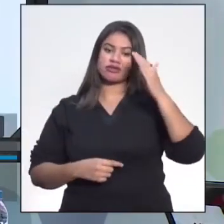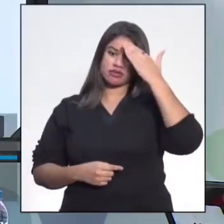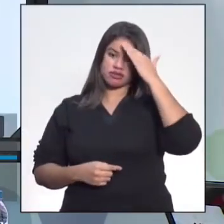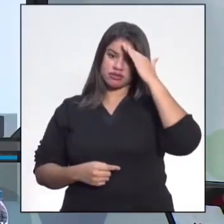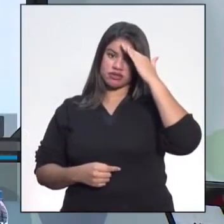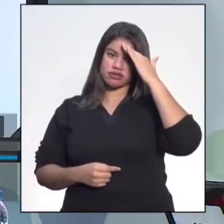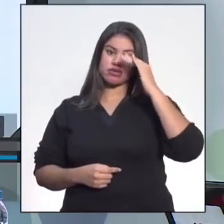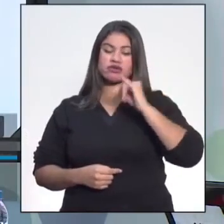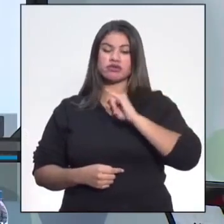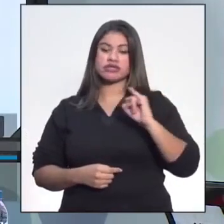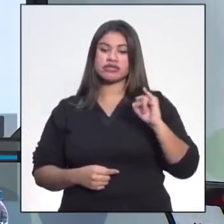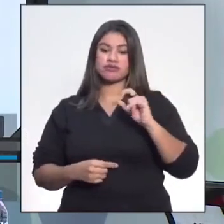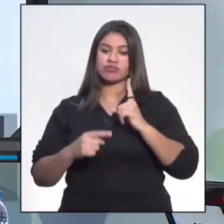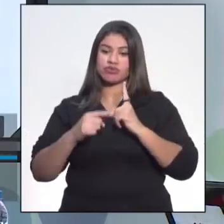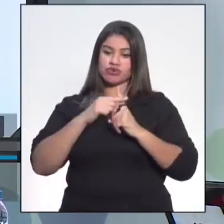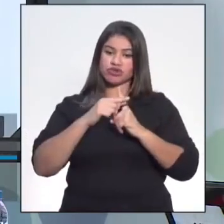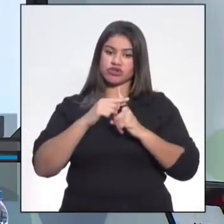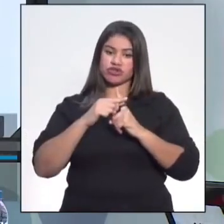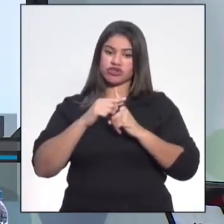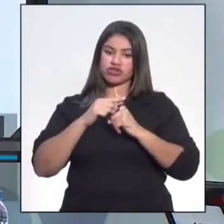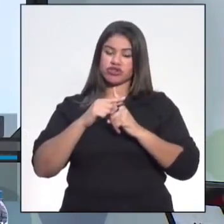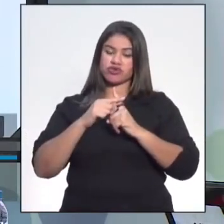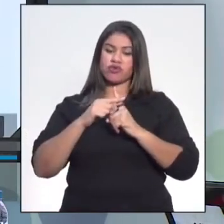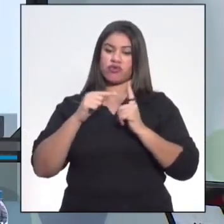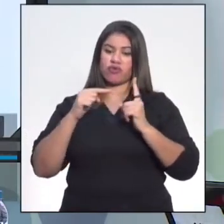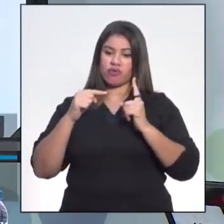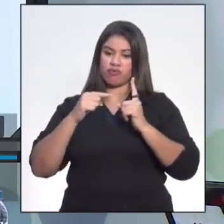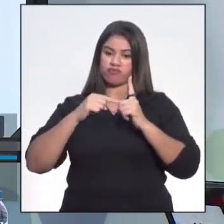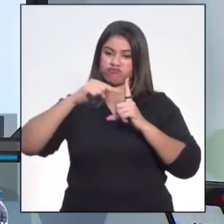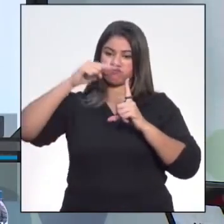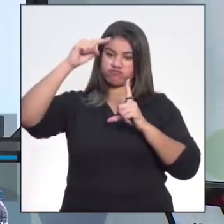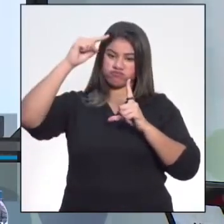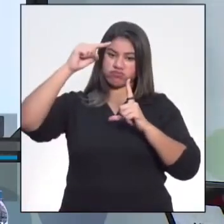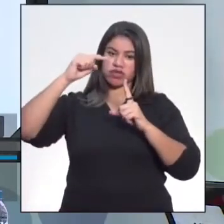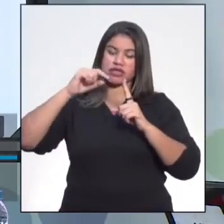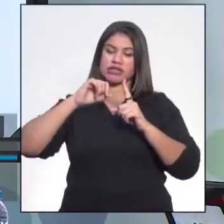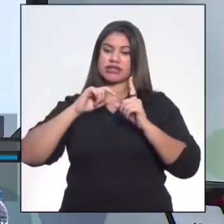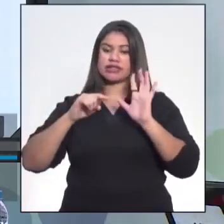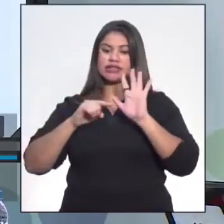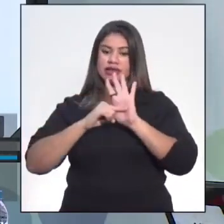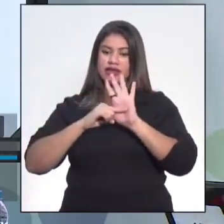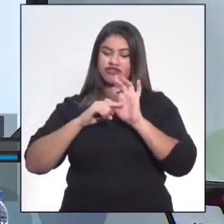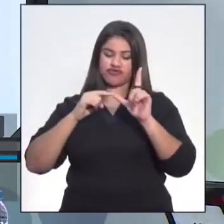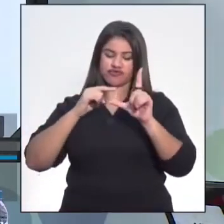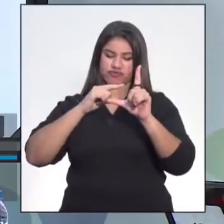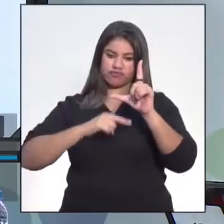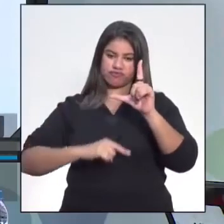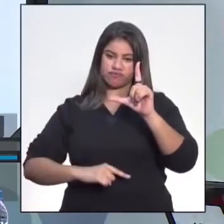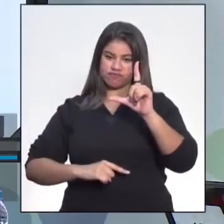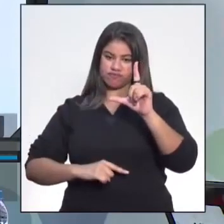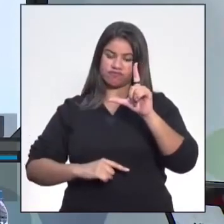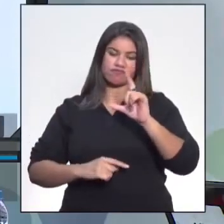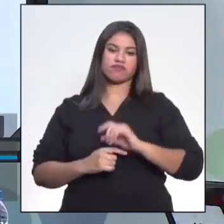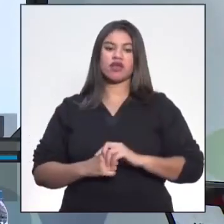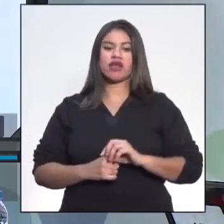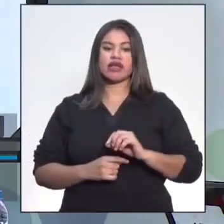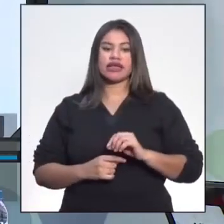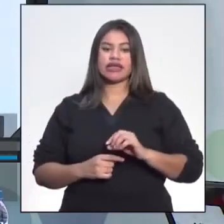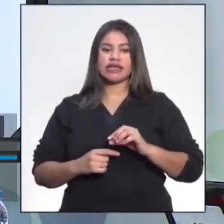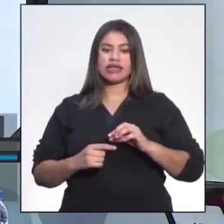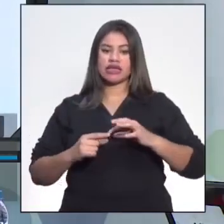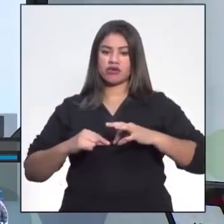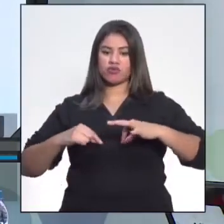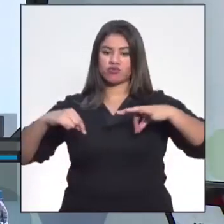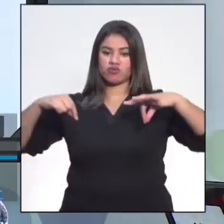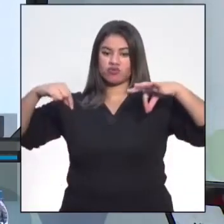Se ele for um número positivo, ele vai estar na parte positiva. Se ele for negativo, ele vai estar na parte negativa. E a concavidade tem